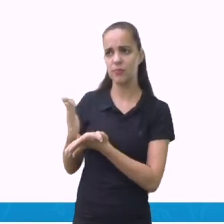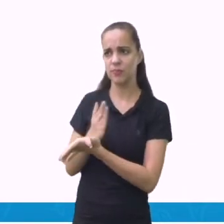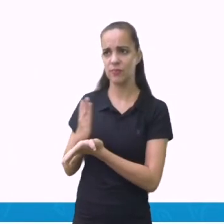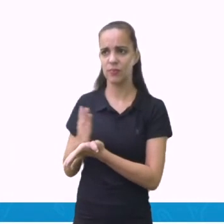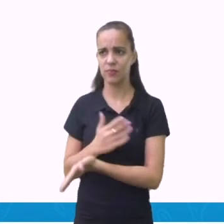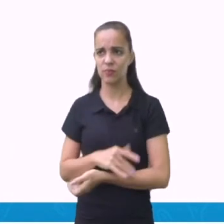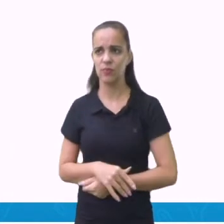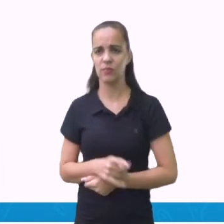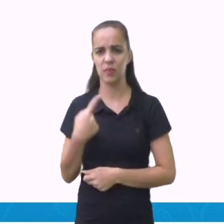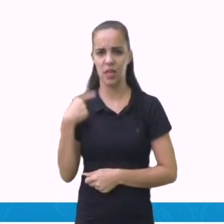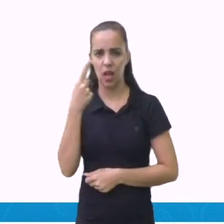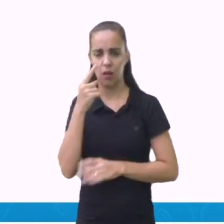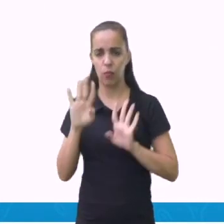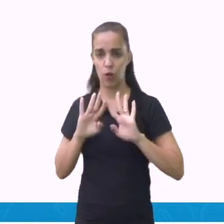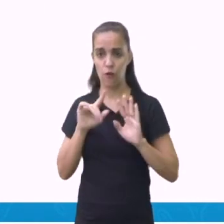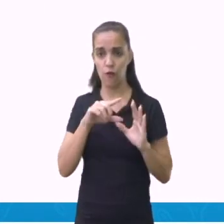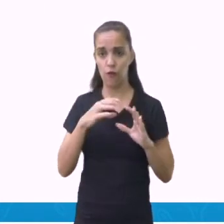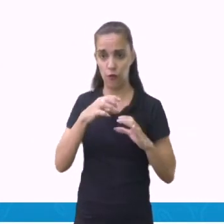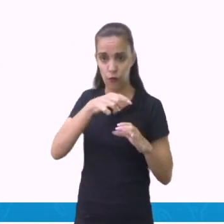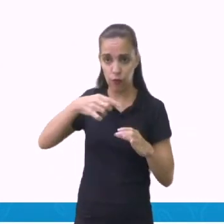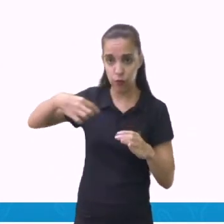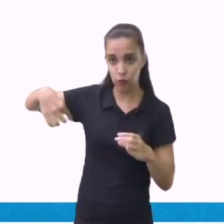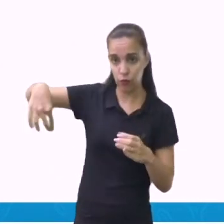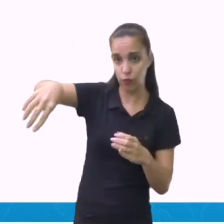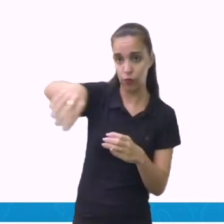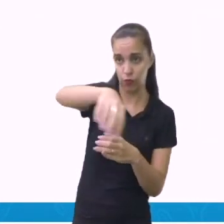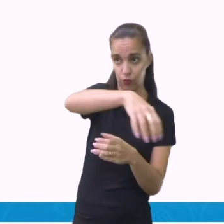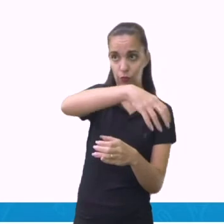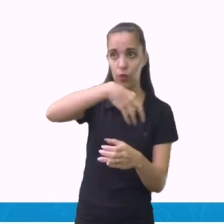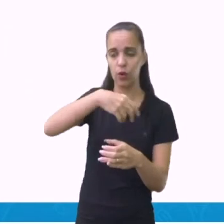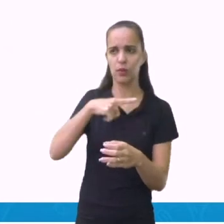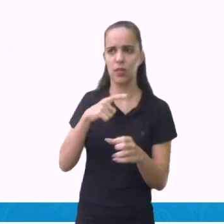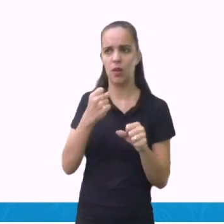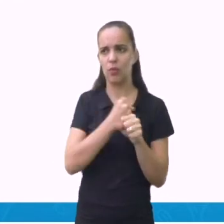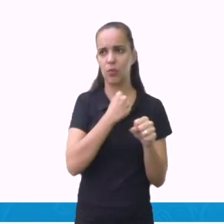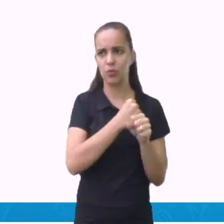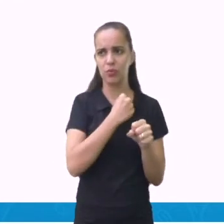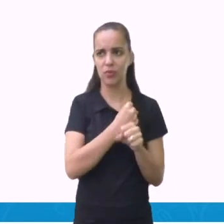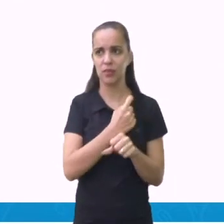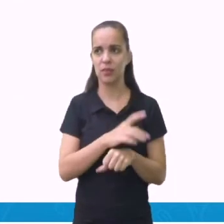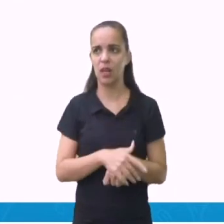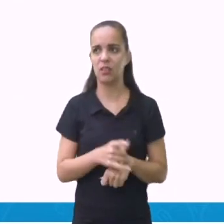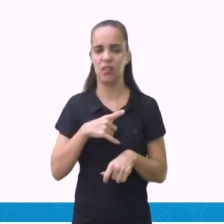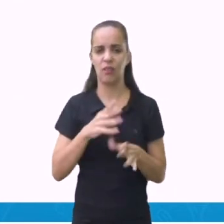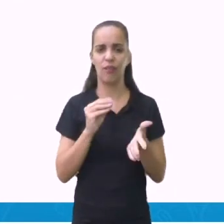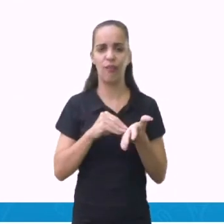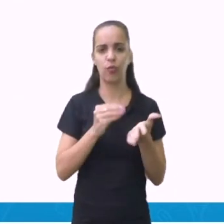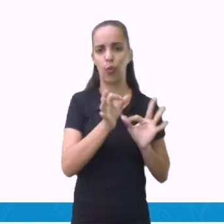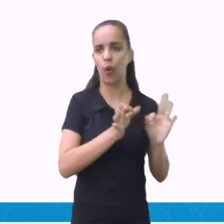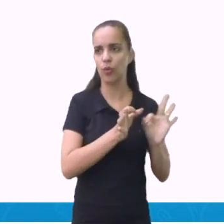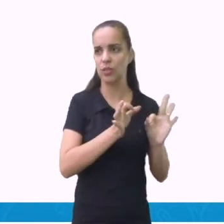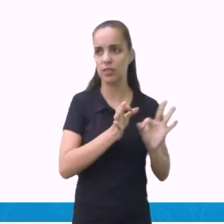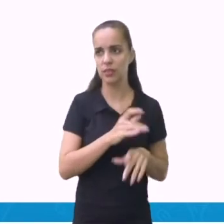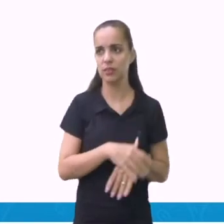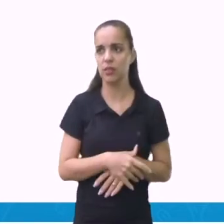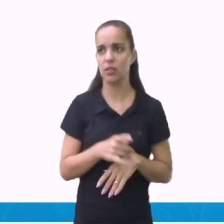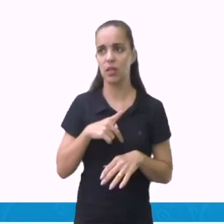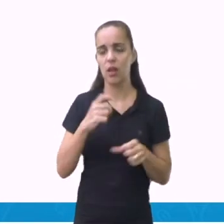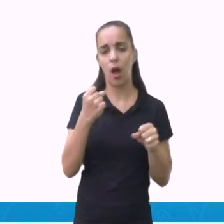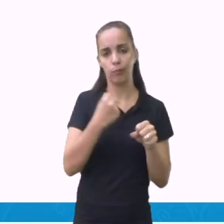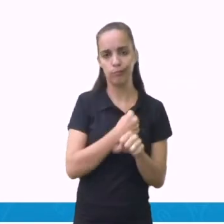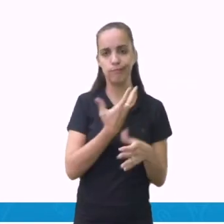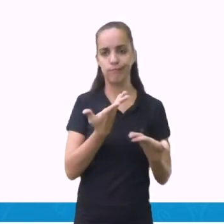algumas situações, né, que prejudicam essa construção, que foi toda organizada e existem várias